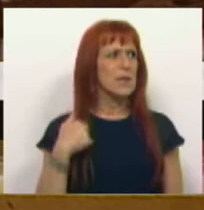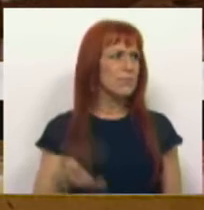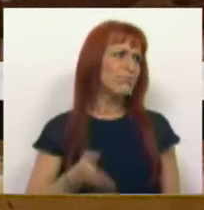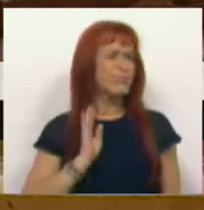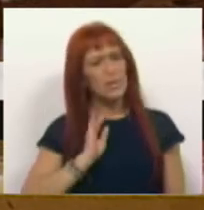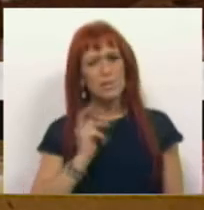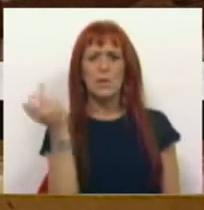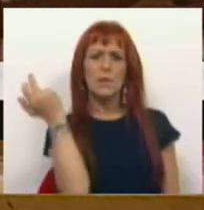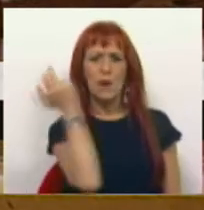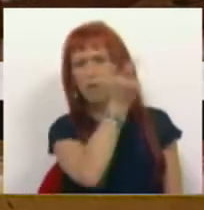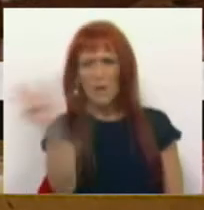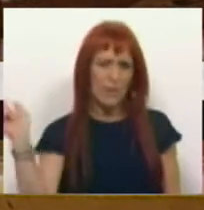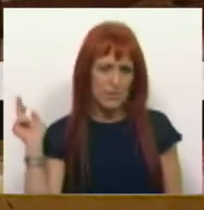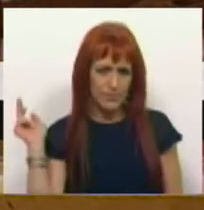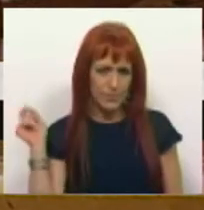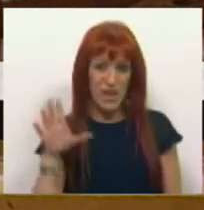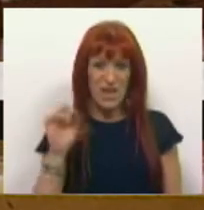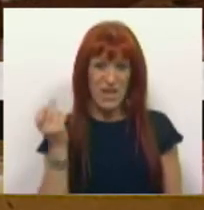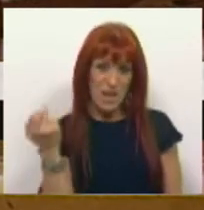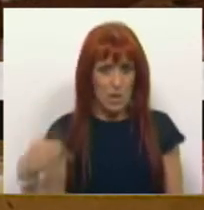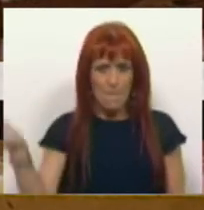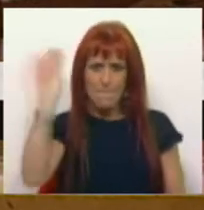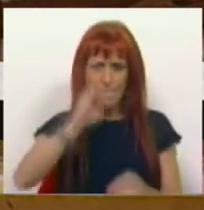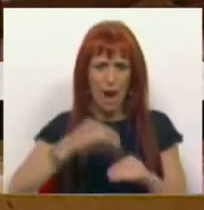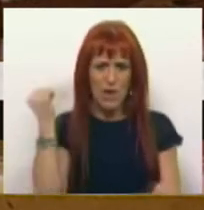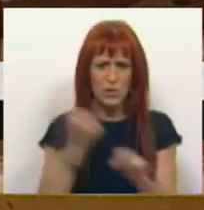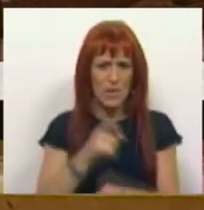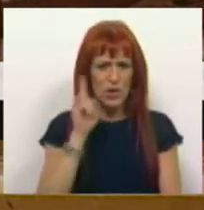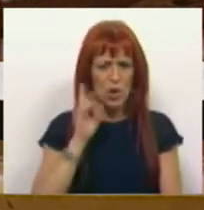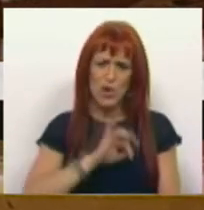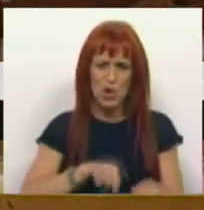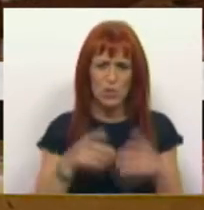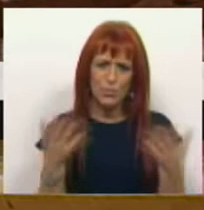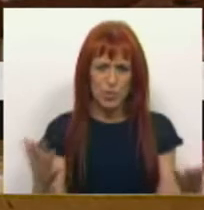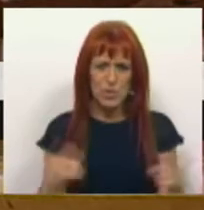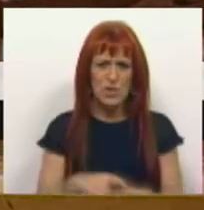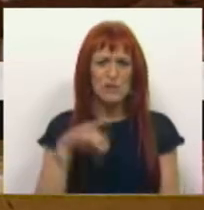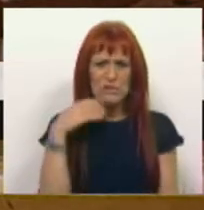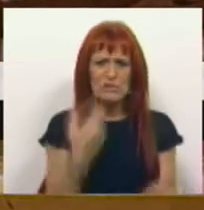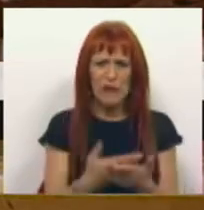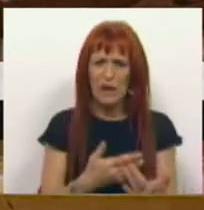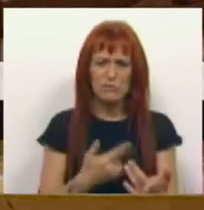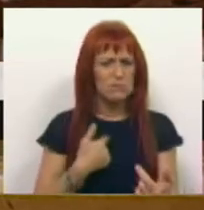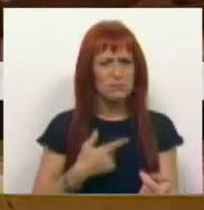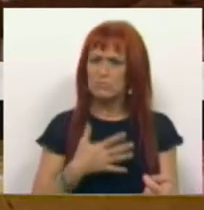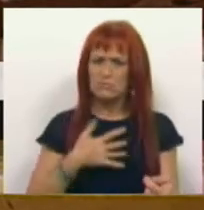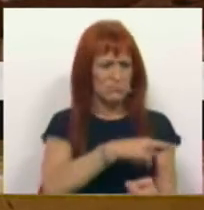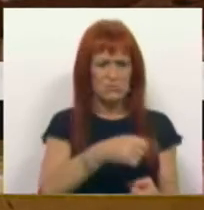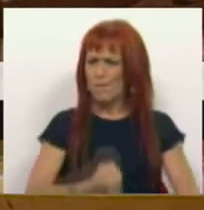para poderem reformar-se. Mais 10 anos daquele trabalho, senhoras e senhores deputados, garanto-lhes que ninguém